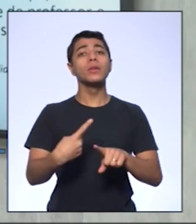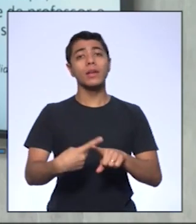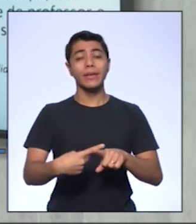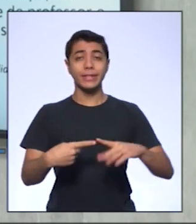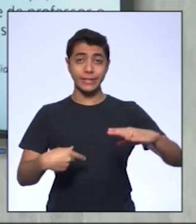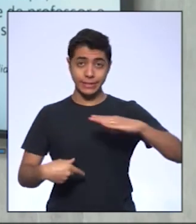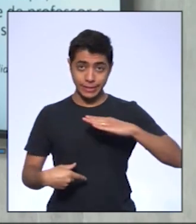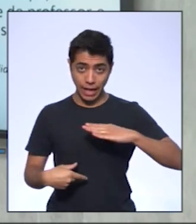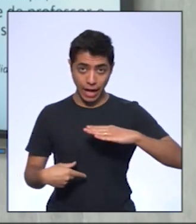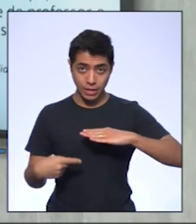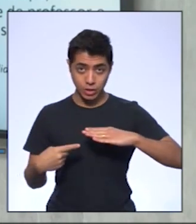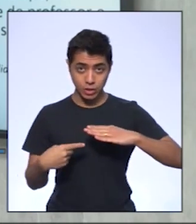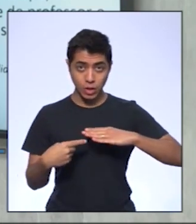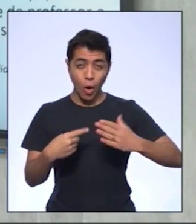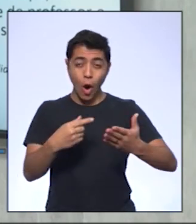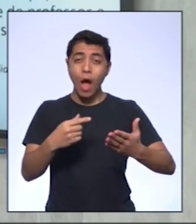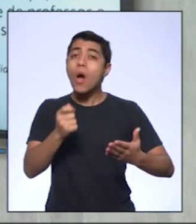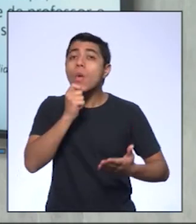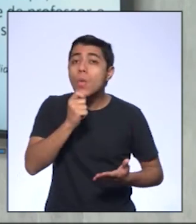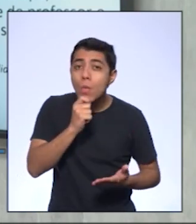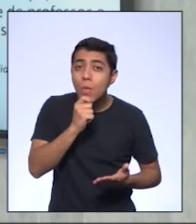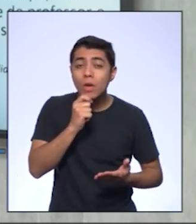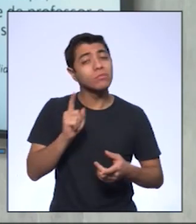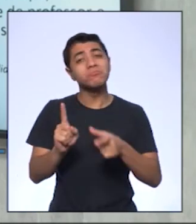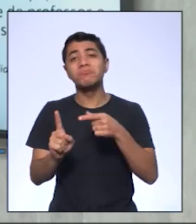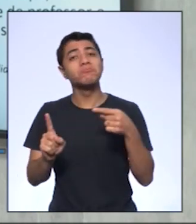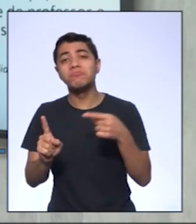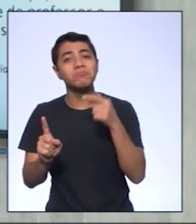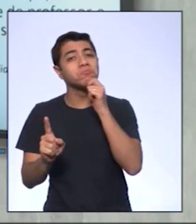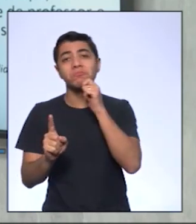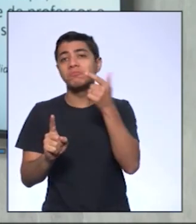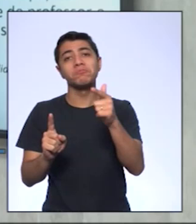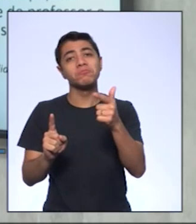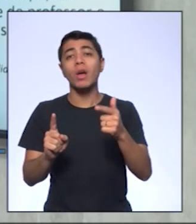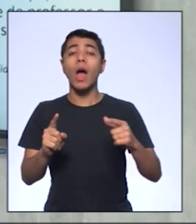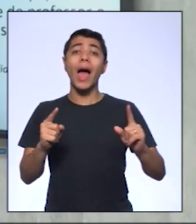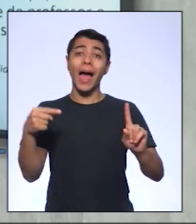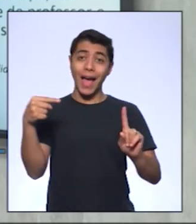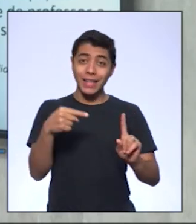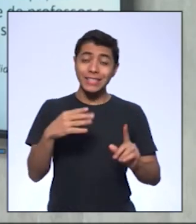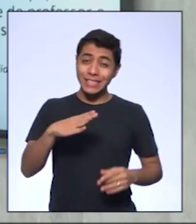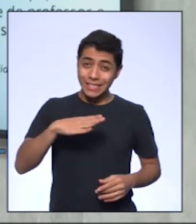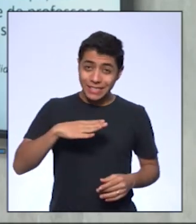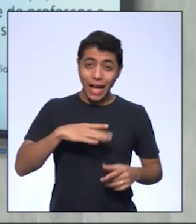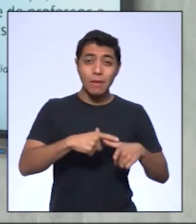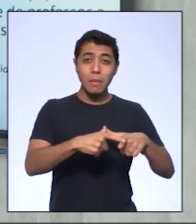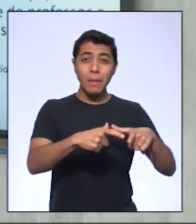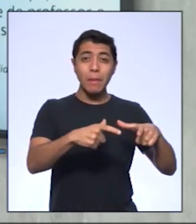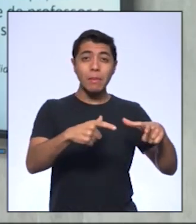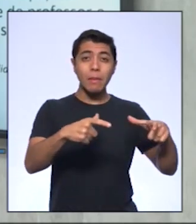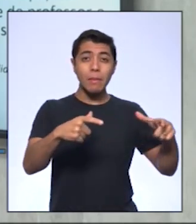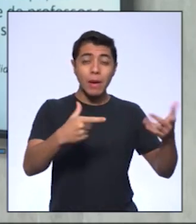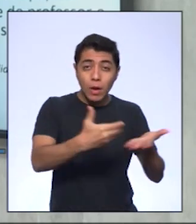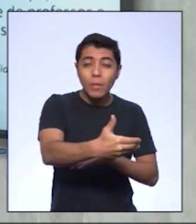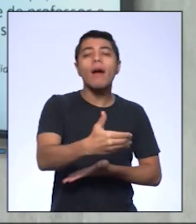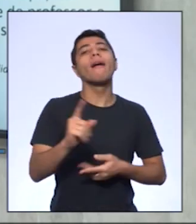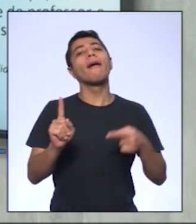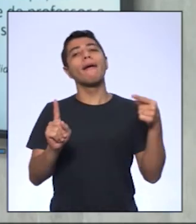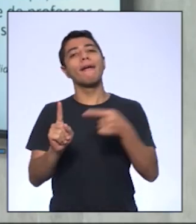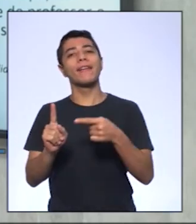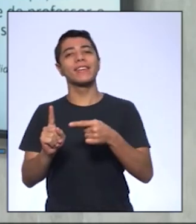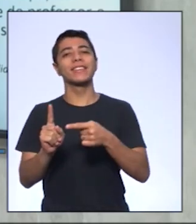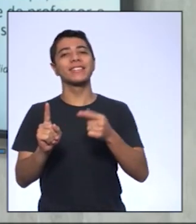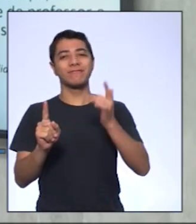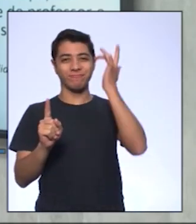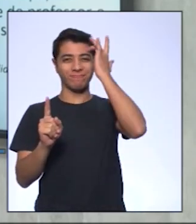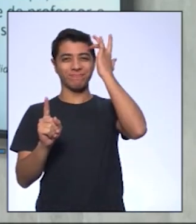ser intelectual é um trabalho, como os muitos outros trabalhos que vão aparecer. Então, ser intelectual, mano, é igual o cara que trabalha